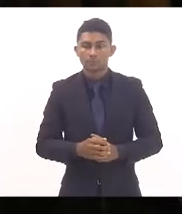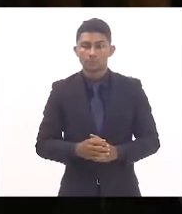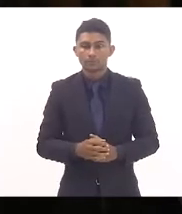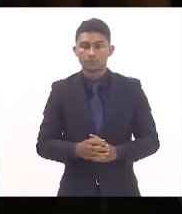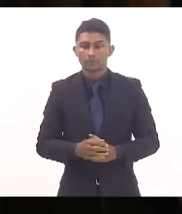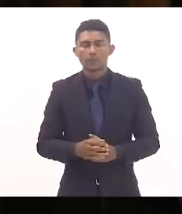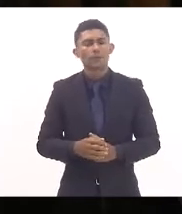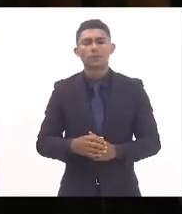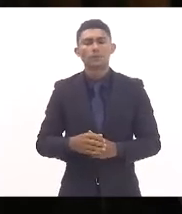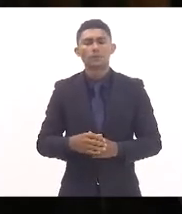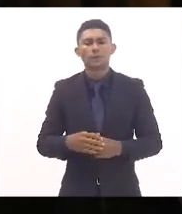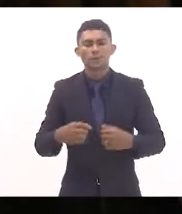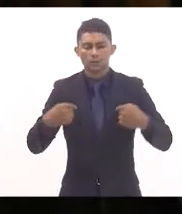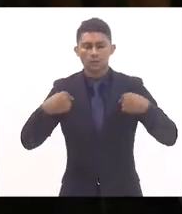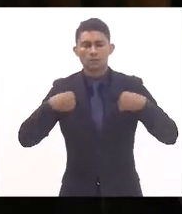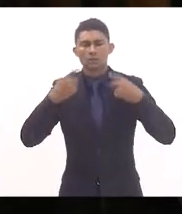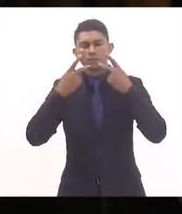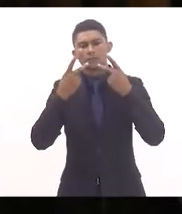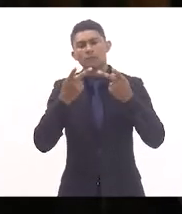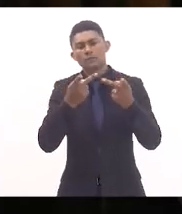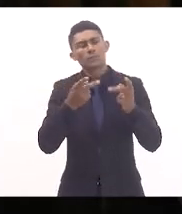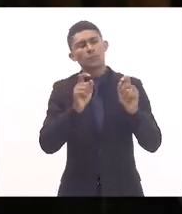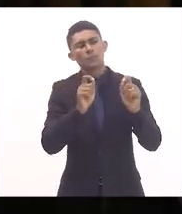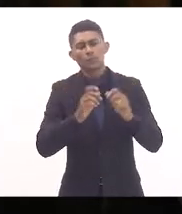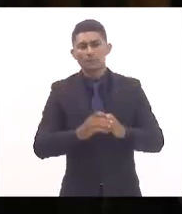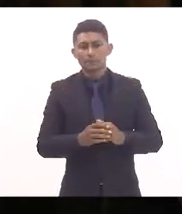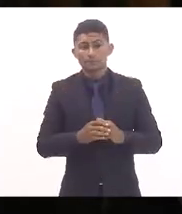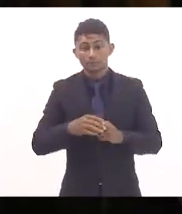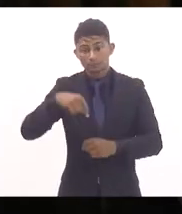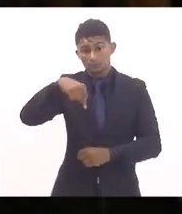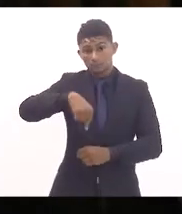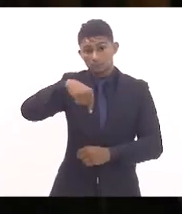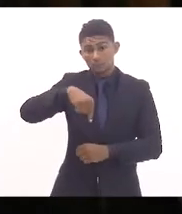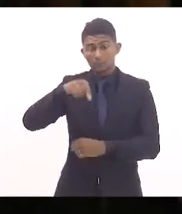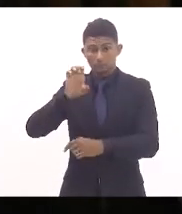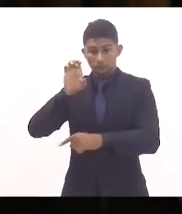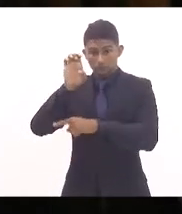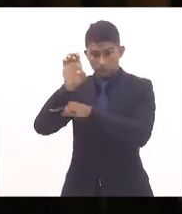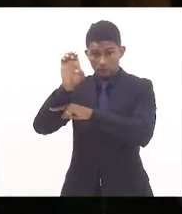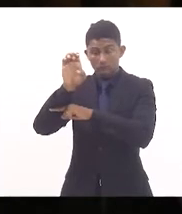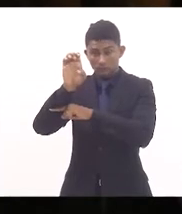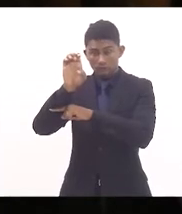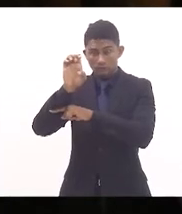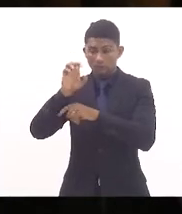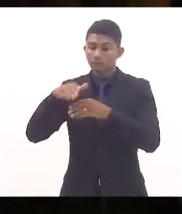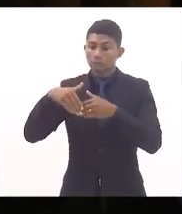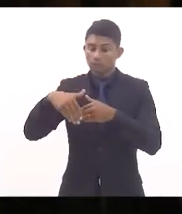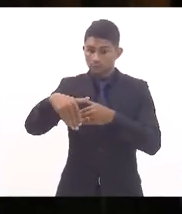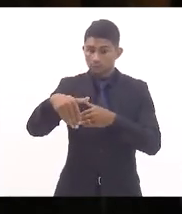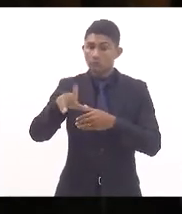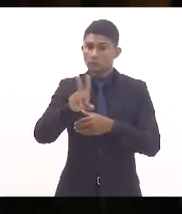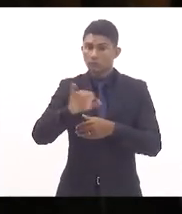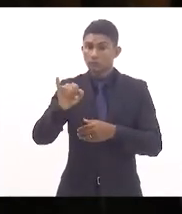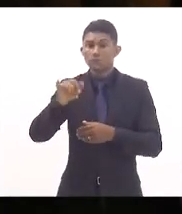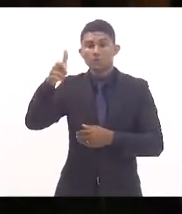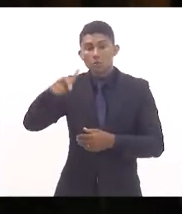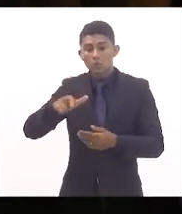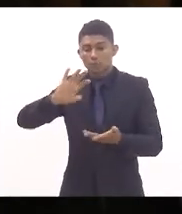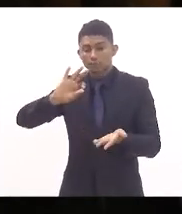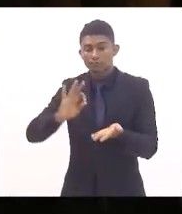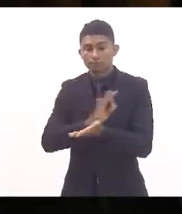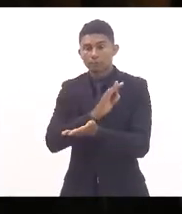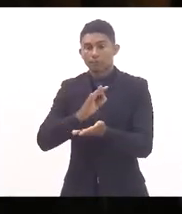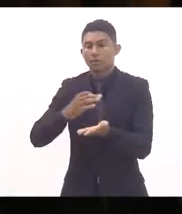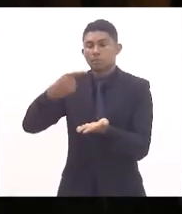eu estou querendo dizer a Vossa Excelência que o Estado está prestes a assinar um novo regime de